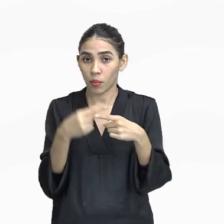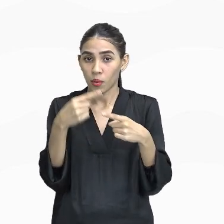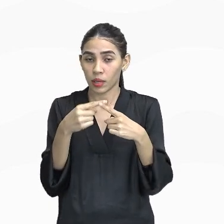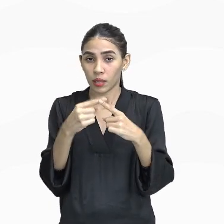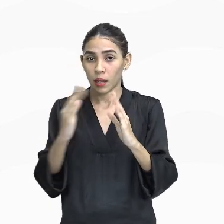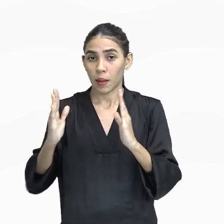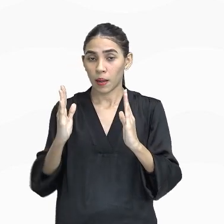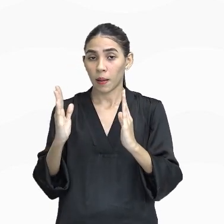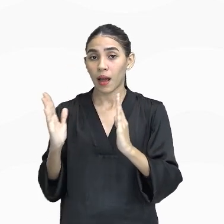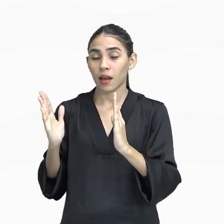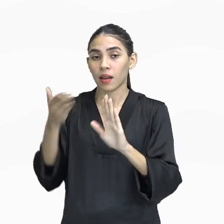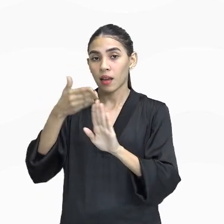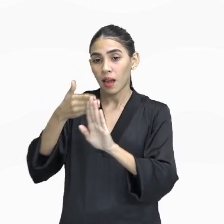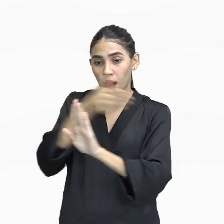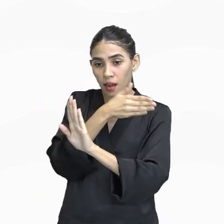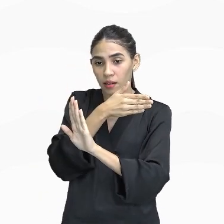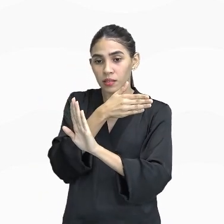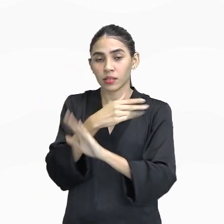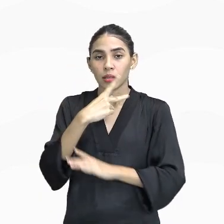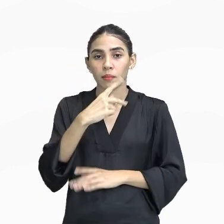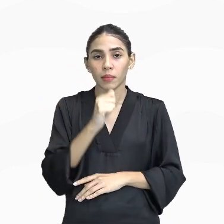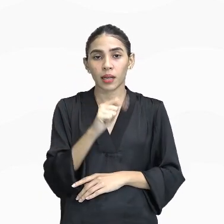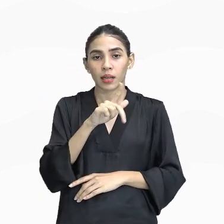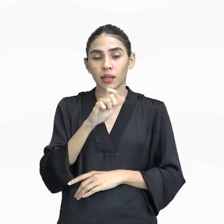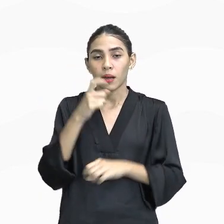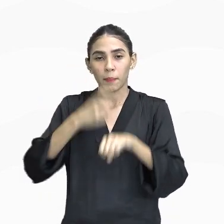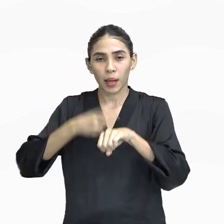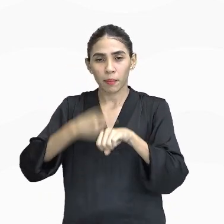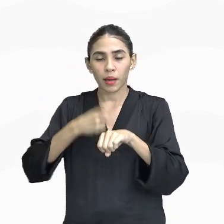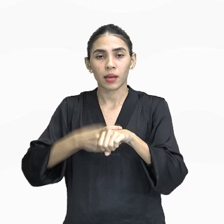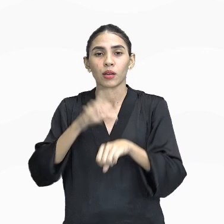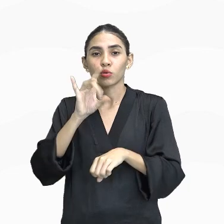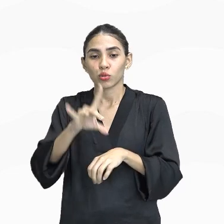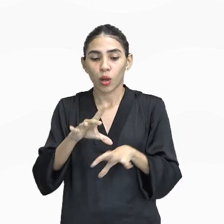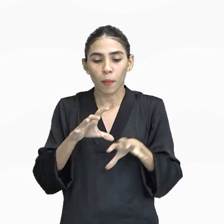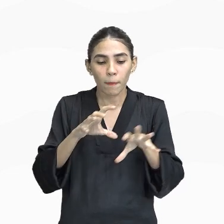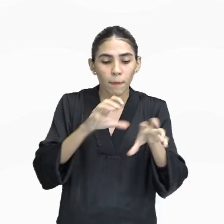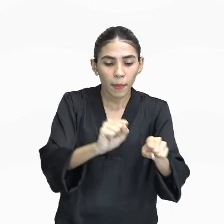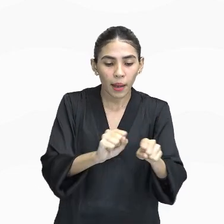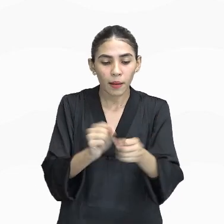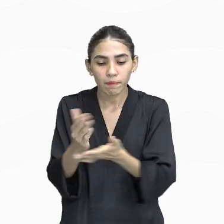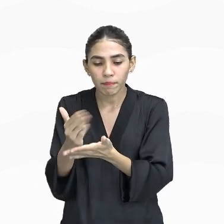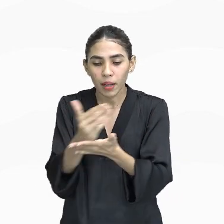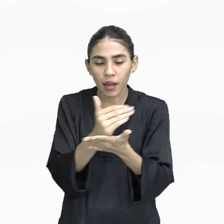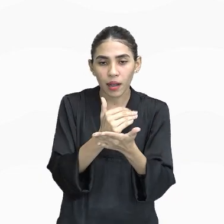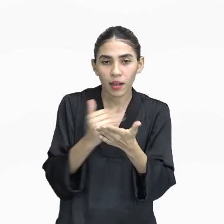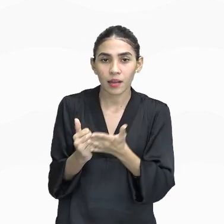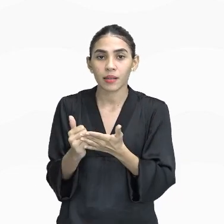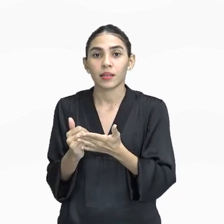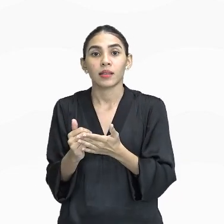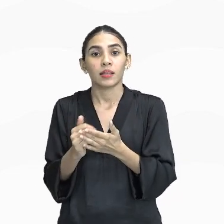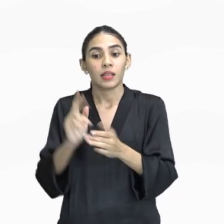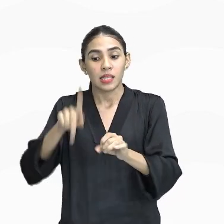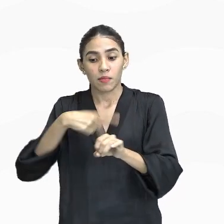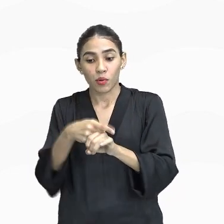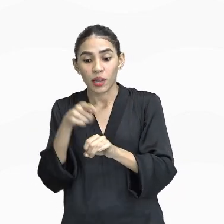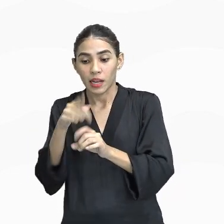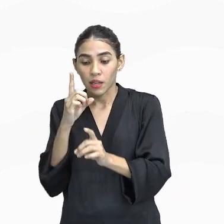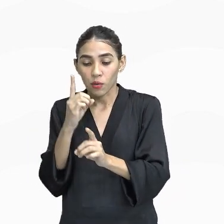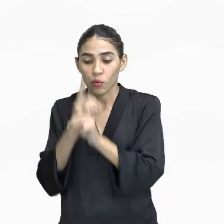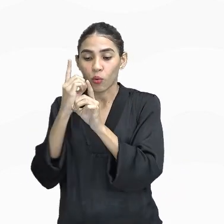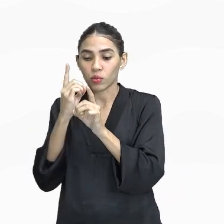período anterior, no paleolítico, eles só caçavam, coletavam. A partir do momento que ele percebe